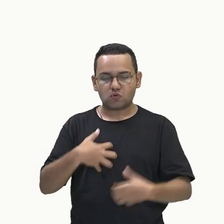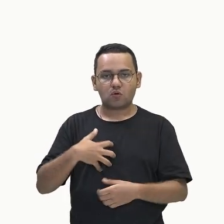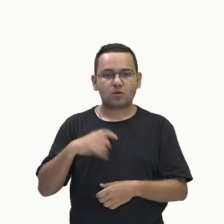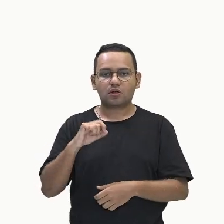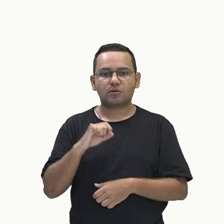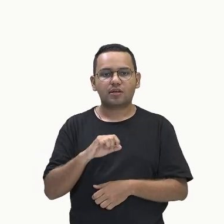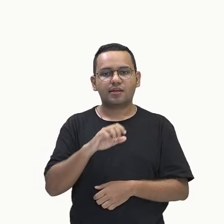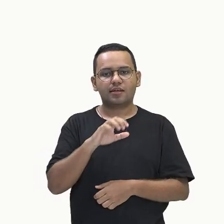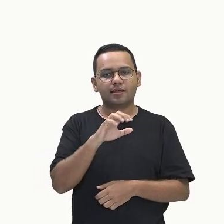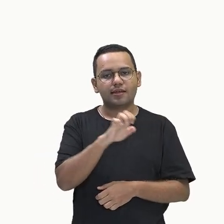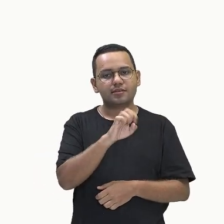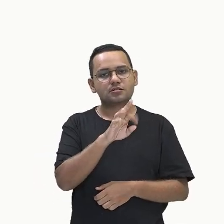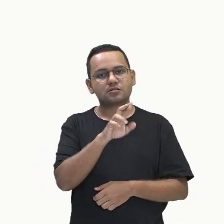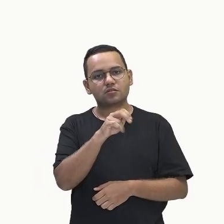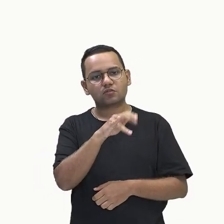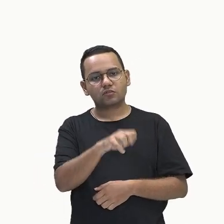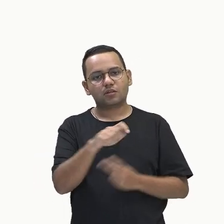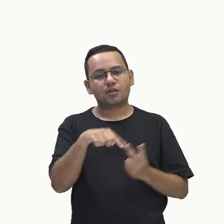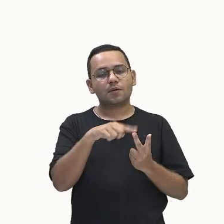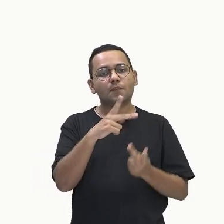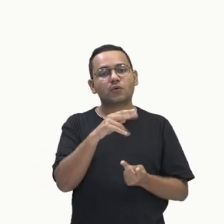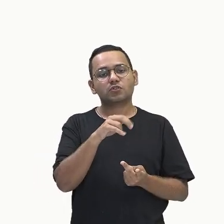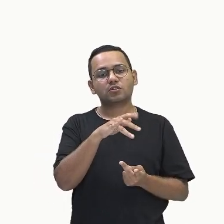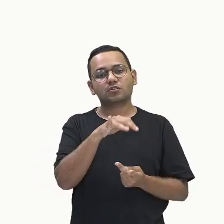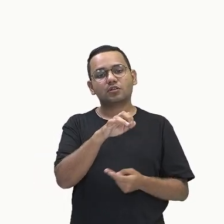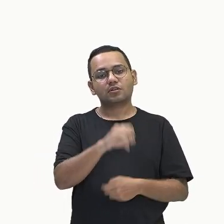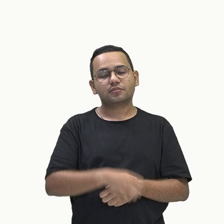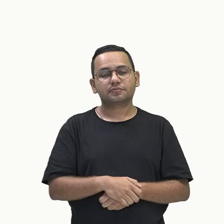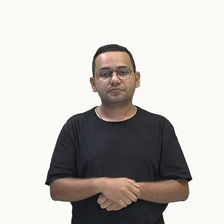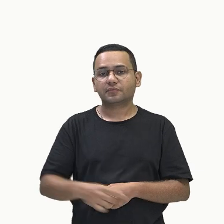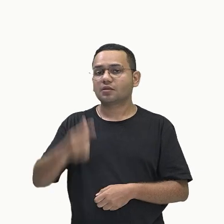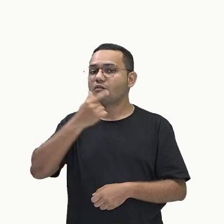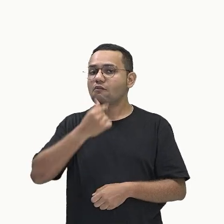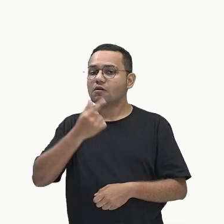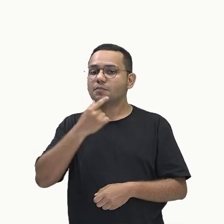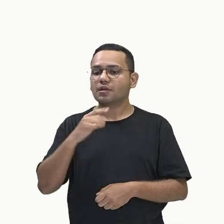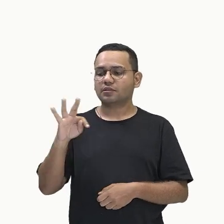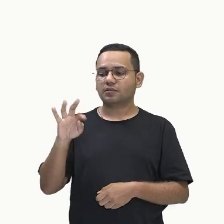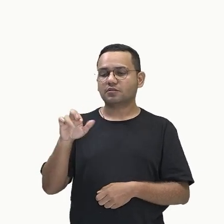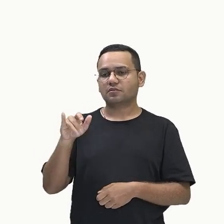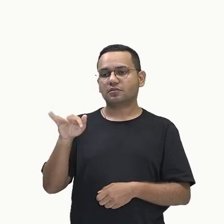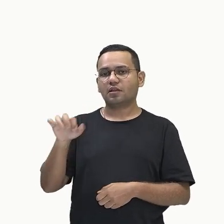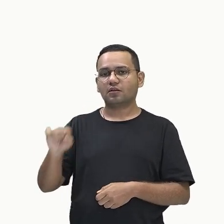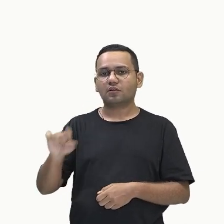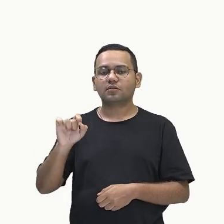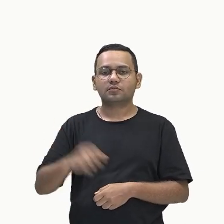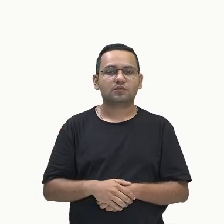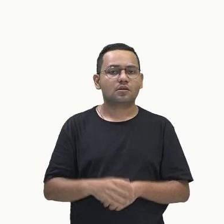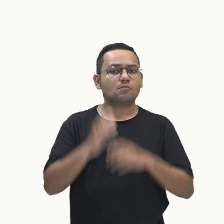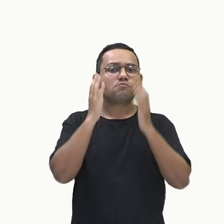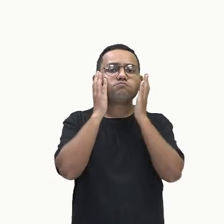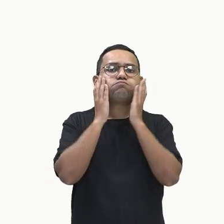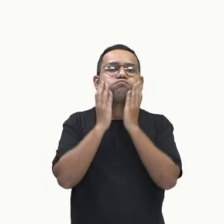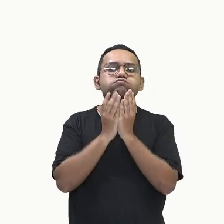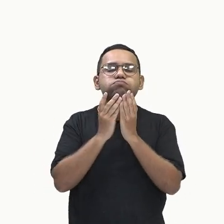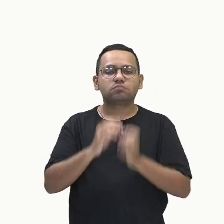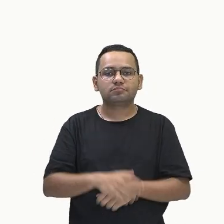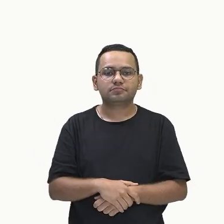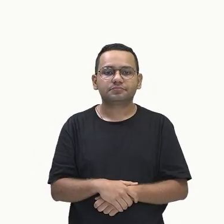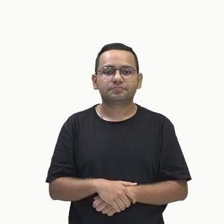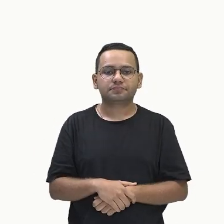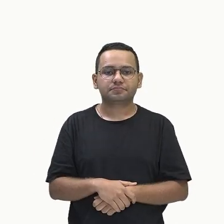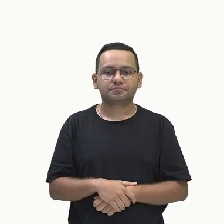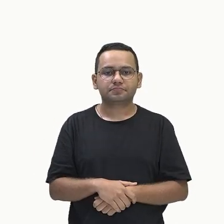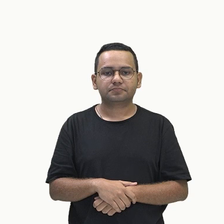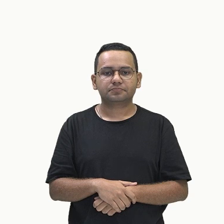o estrogênio e a progesterona. Já nos homens, a testosterona causa o aparecimento de barba, tá bom? Maior crescimento